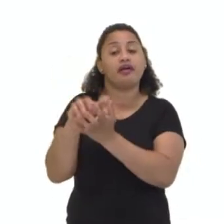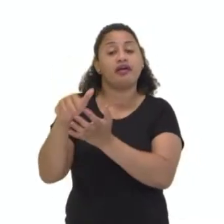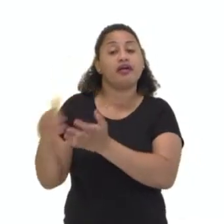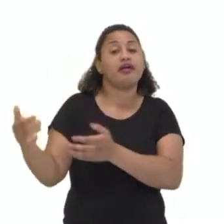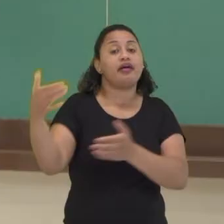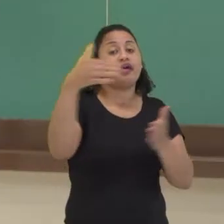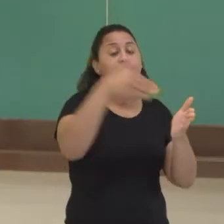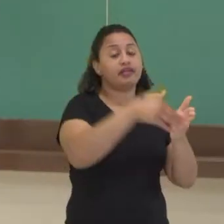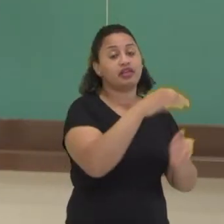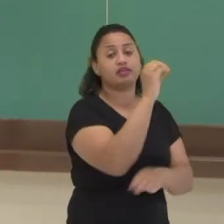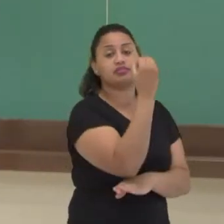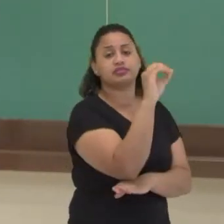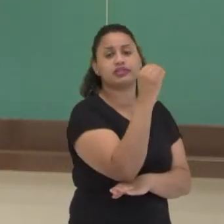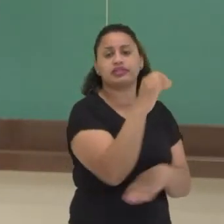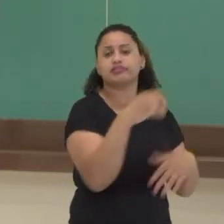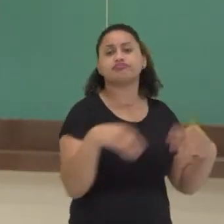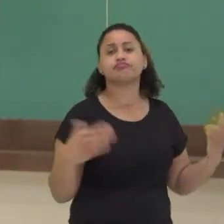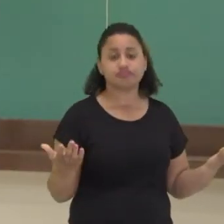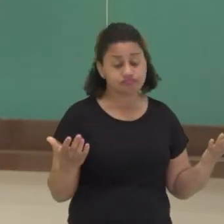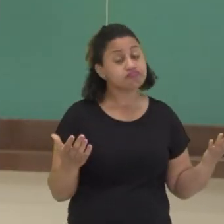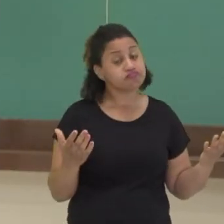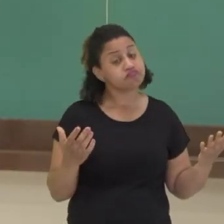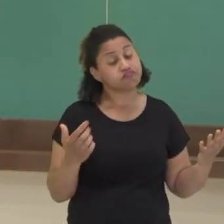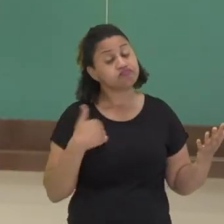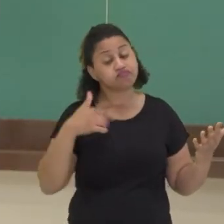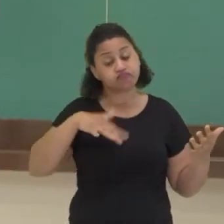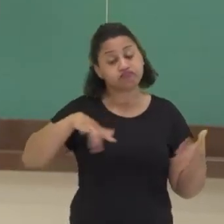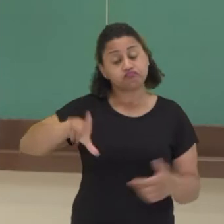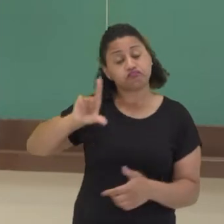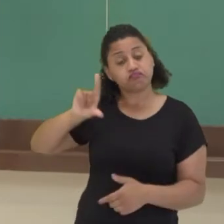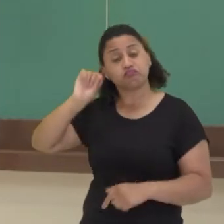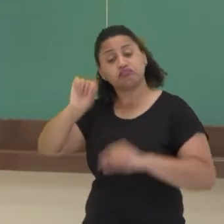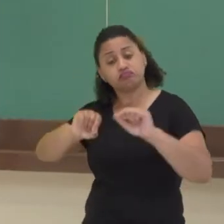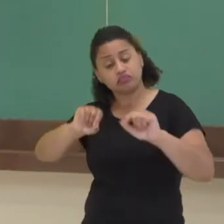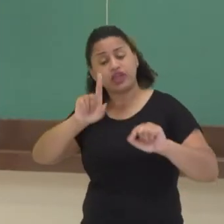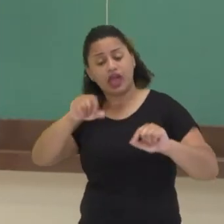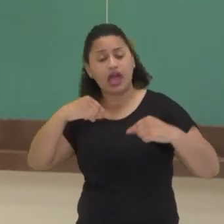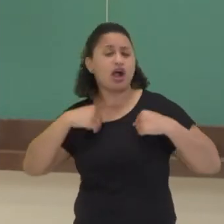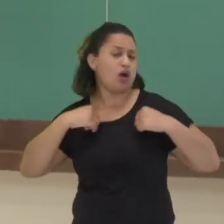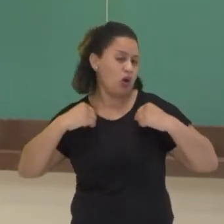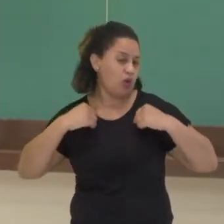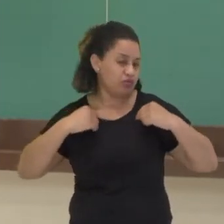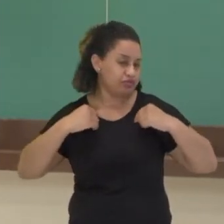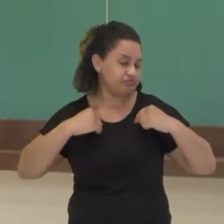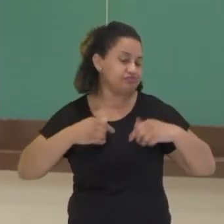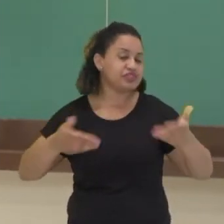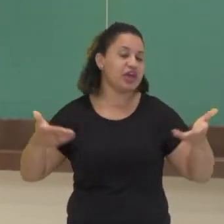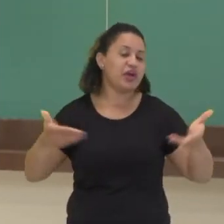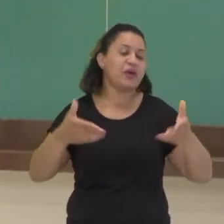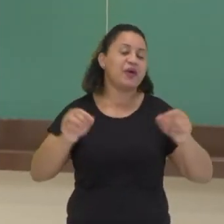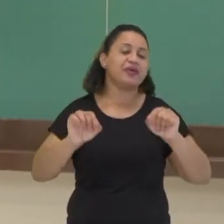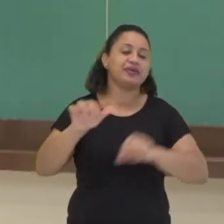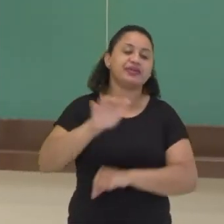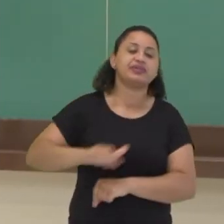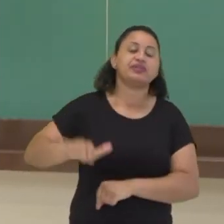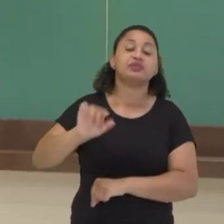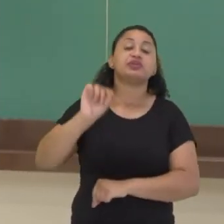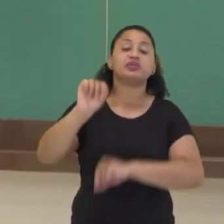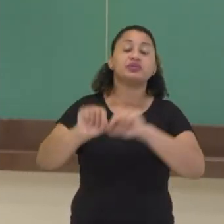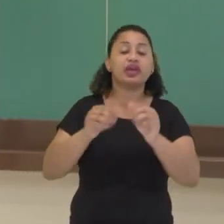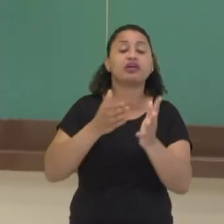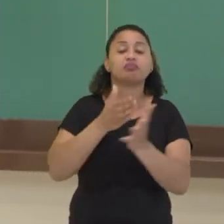Porto Alegre? Então, na situação anterior, nós estávamos trabalhando com roupas. Agora nós estamos trabalhando